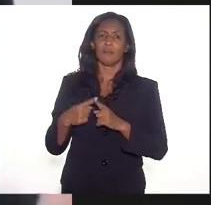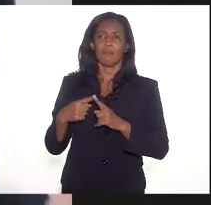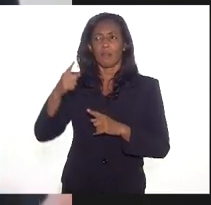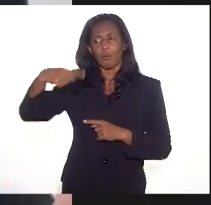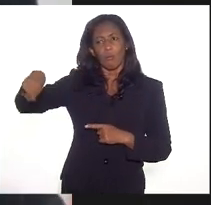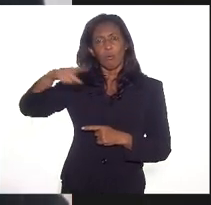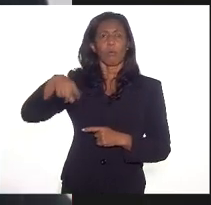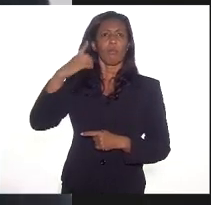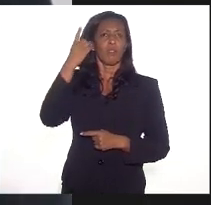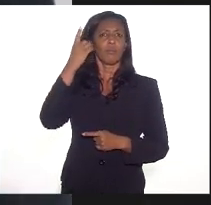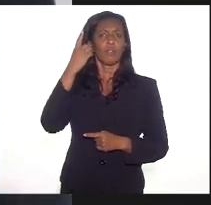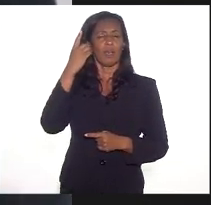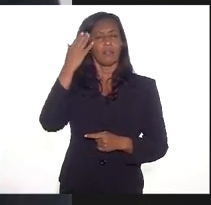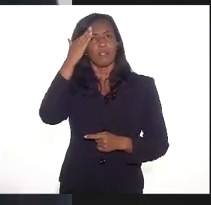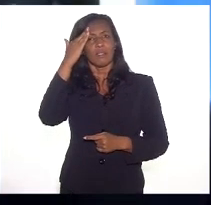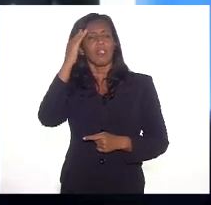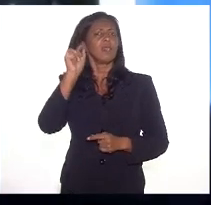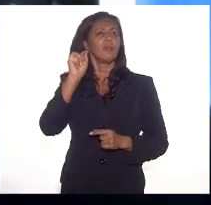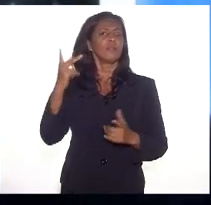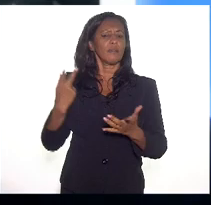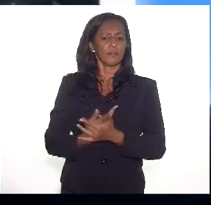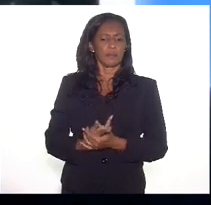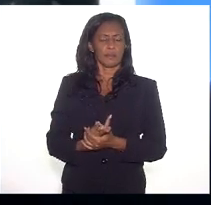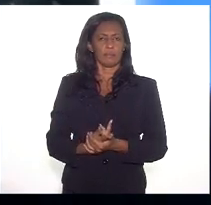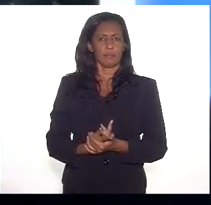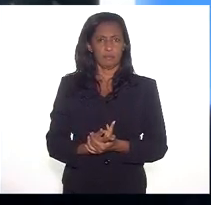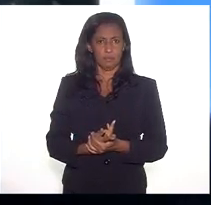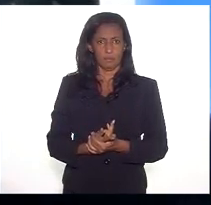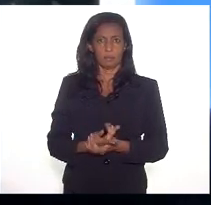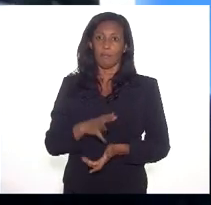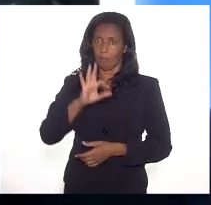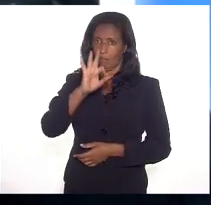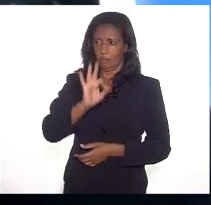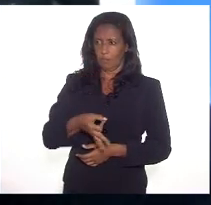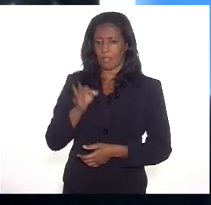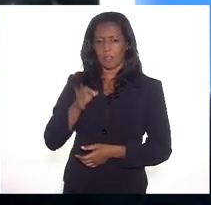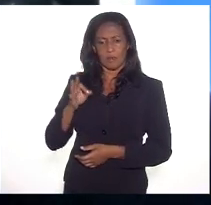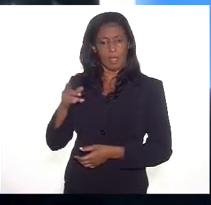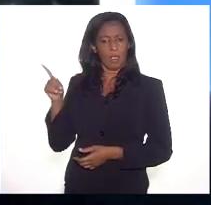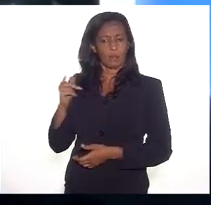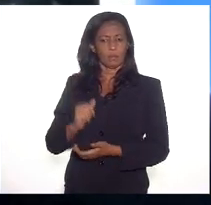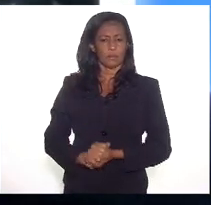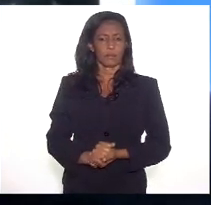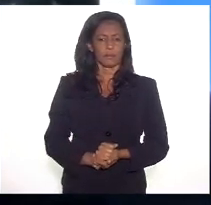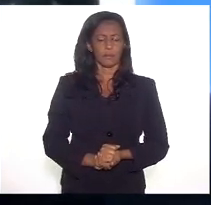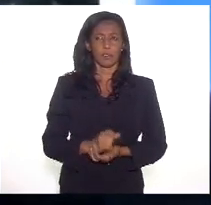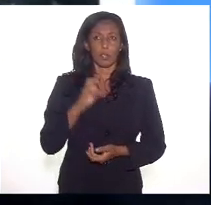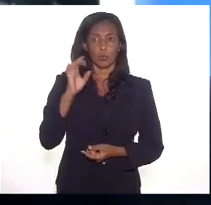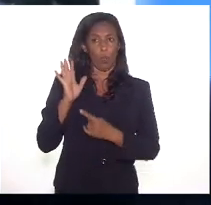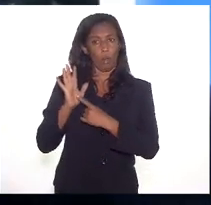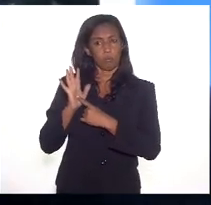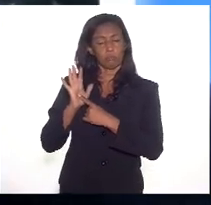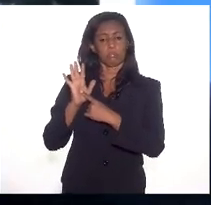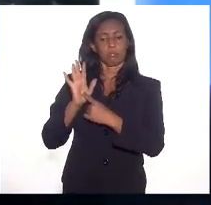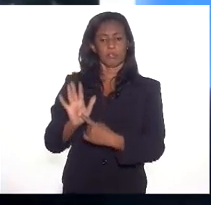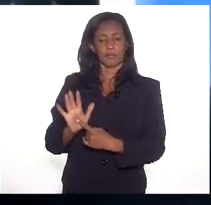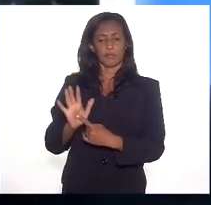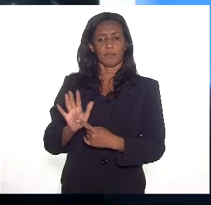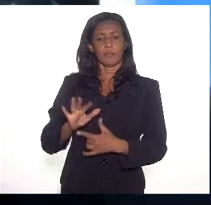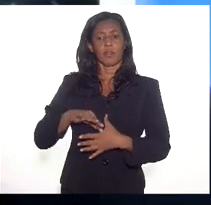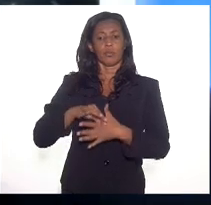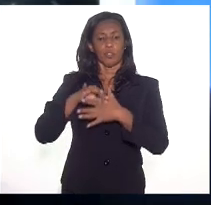que está acontecendo. Está certo? Está certo, é exatamente isso. A única coisa que vai acontecer é a apresentação do